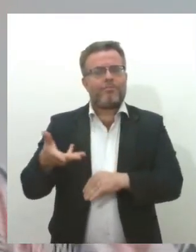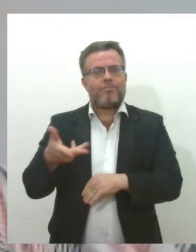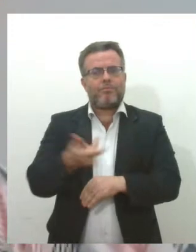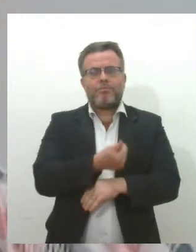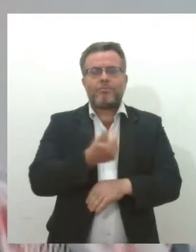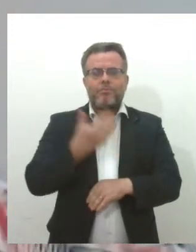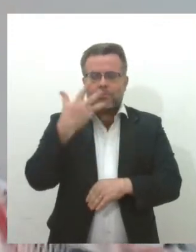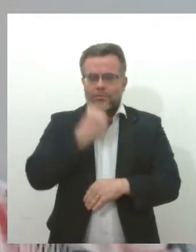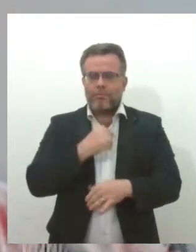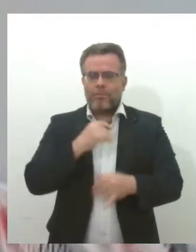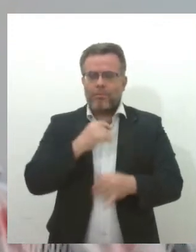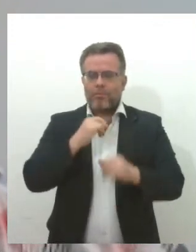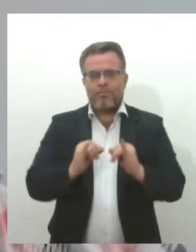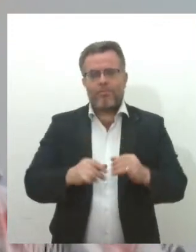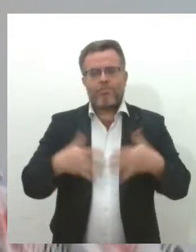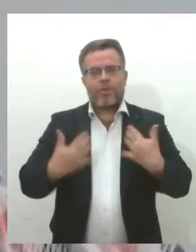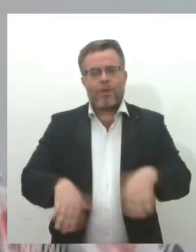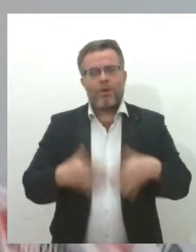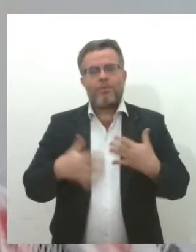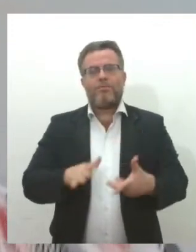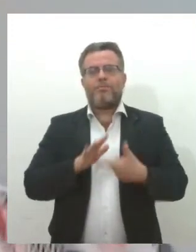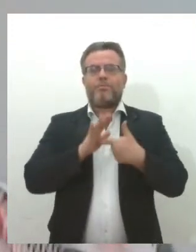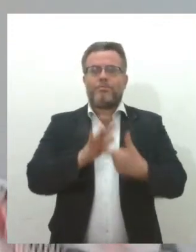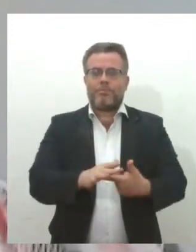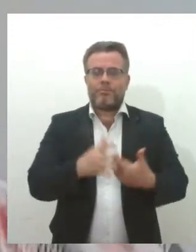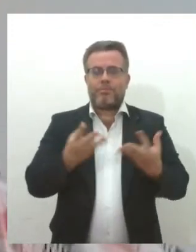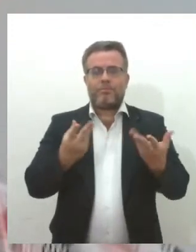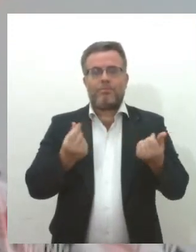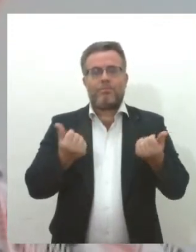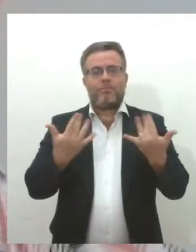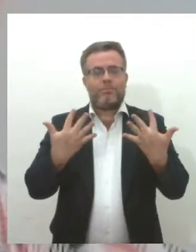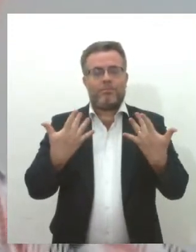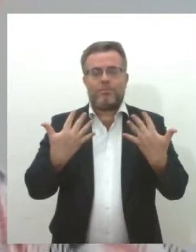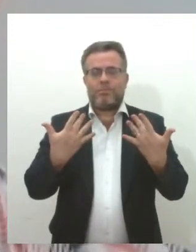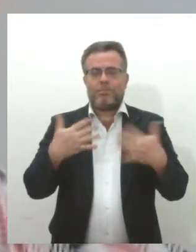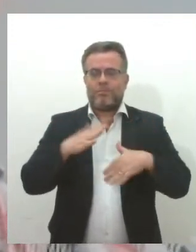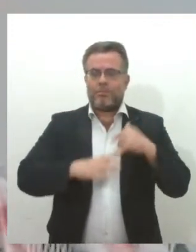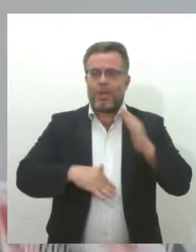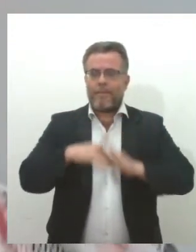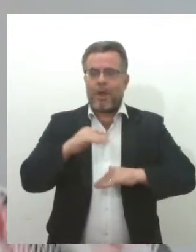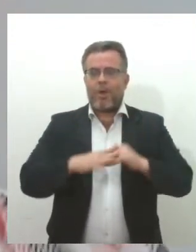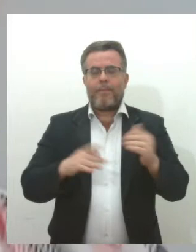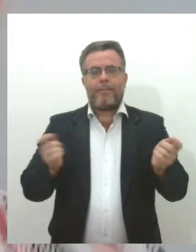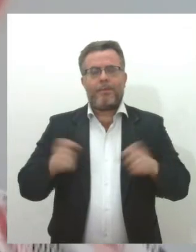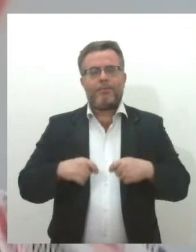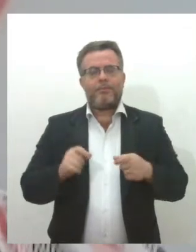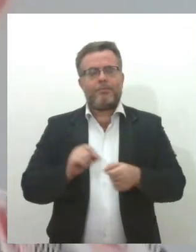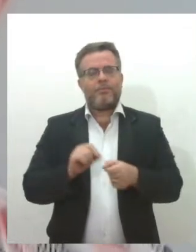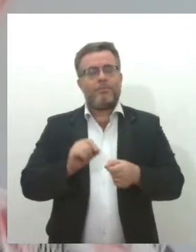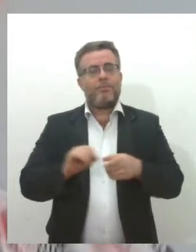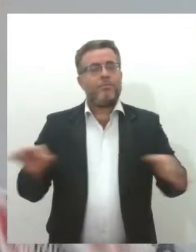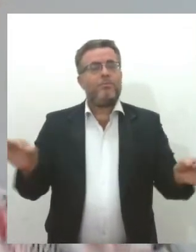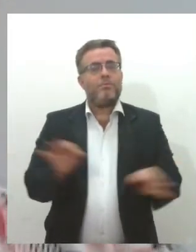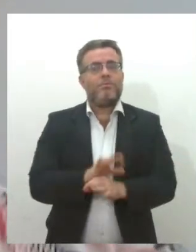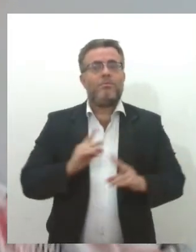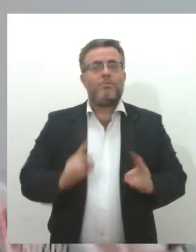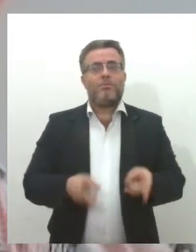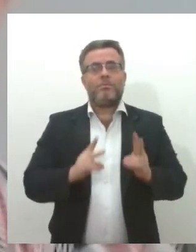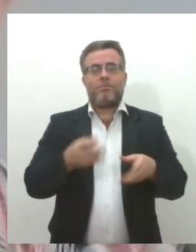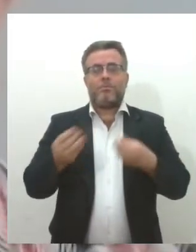através do das mãos desses homens e mulheres e fazem